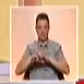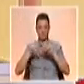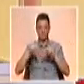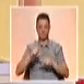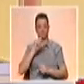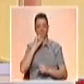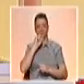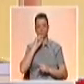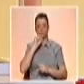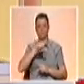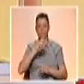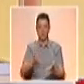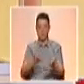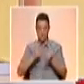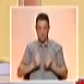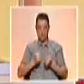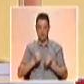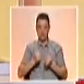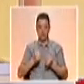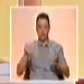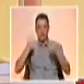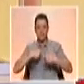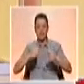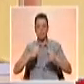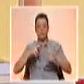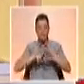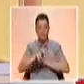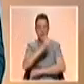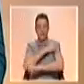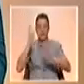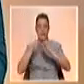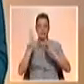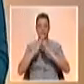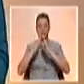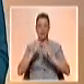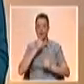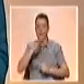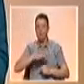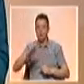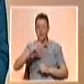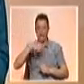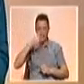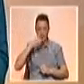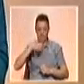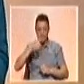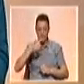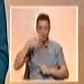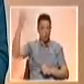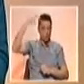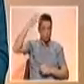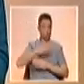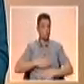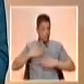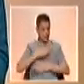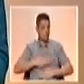é possível poupar mais? Mas onde é que nós gastamos mais, dentro de casa? Dentro de cozinha, casa... Descargas de casa de banho? Chuveiro,